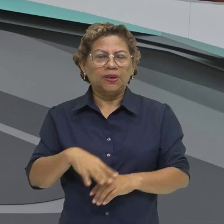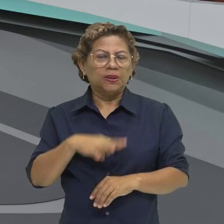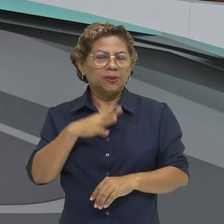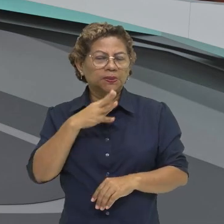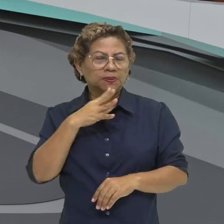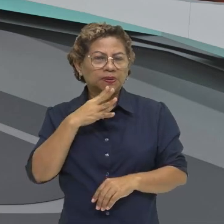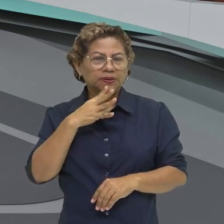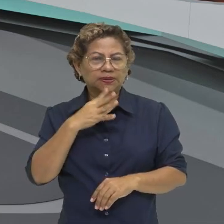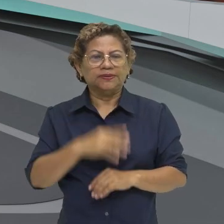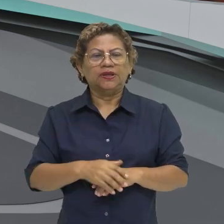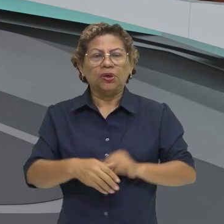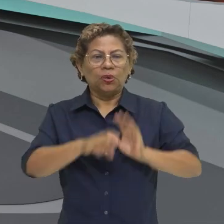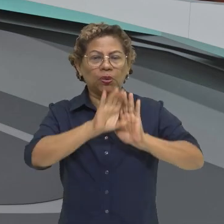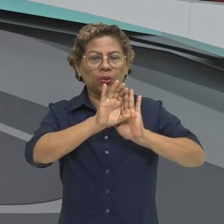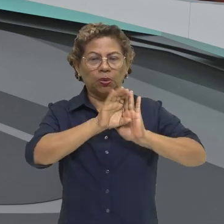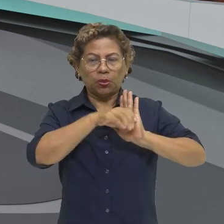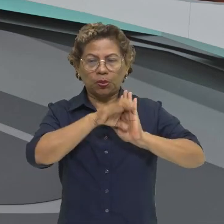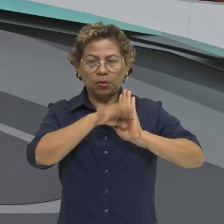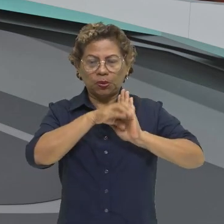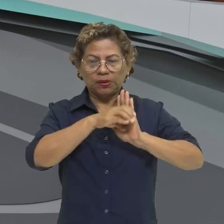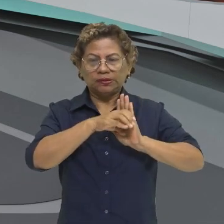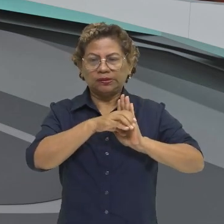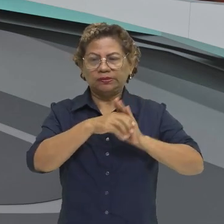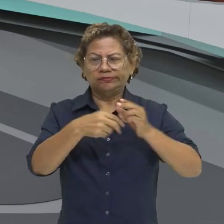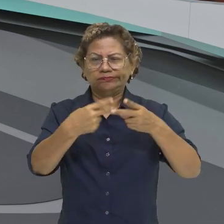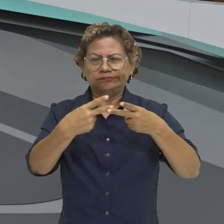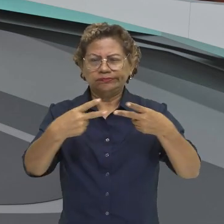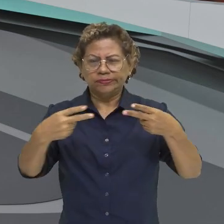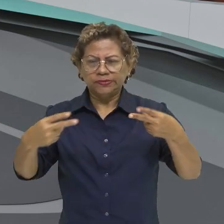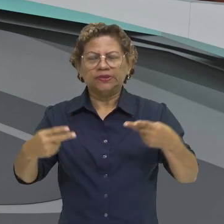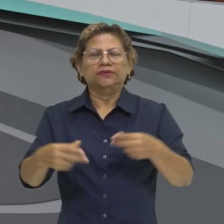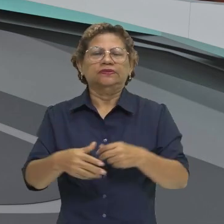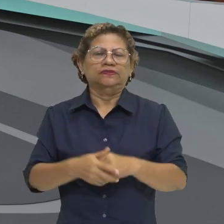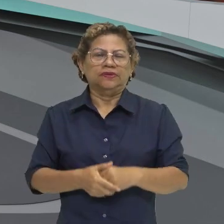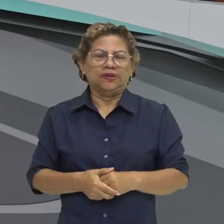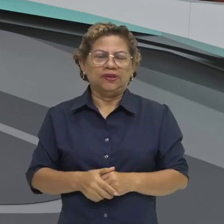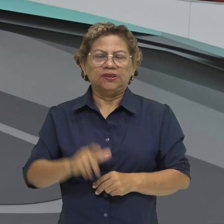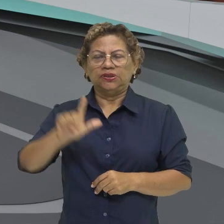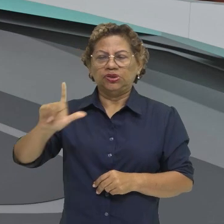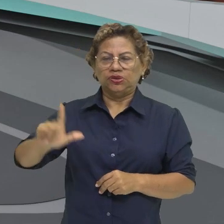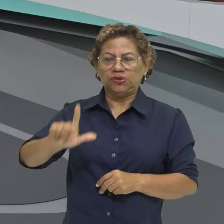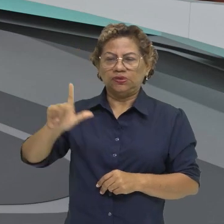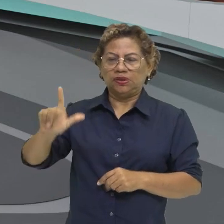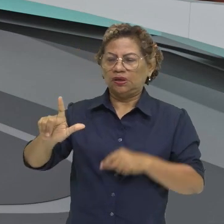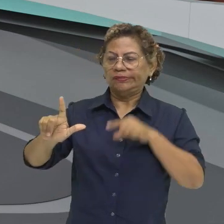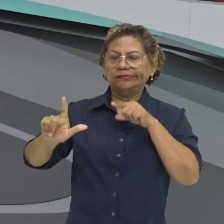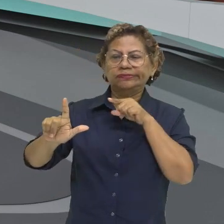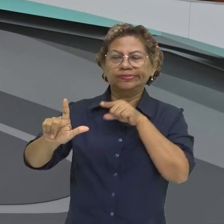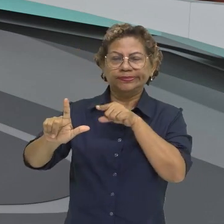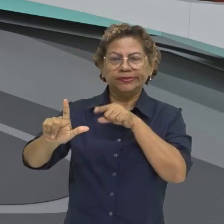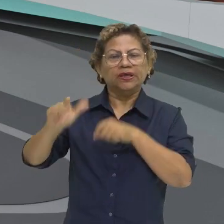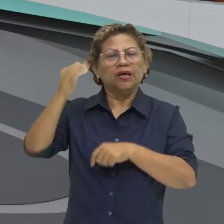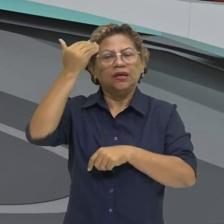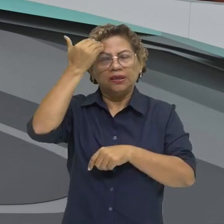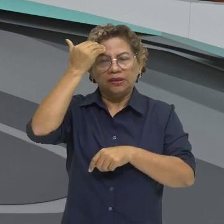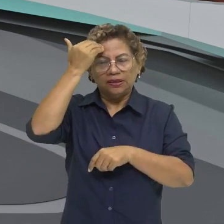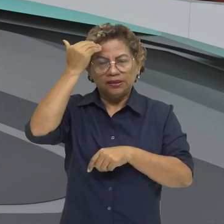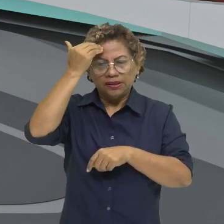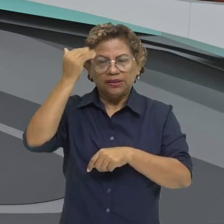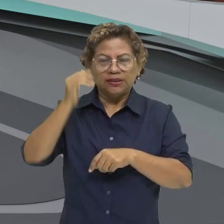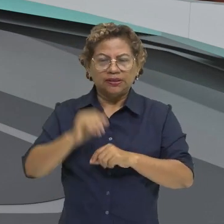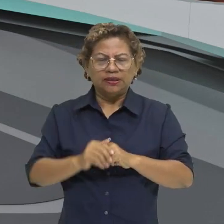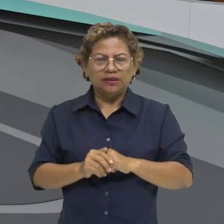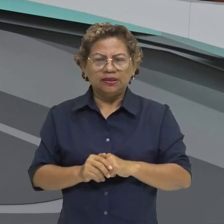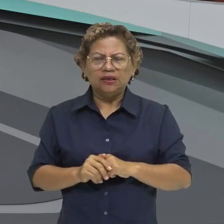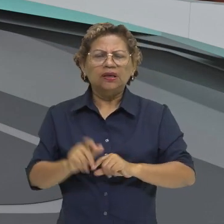os conceitos, os vários conceitos, as várias definições de literatura. Porque nós precisamos entender, quando estudamos, o